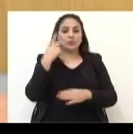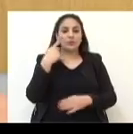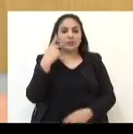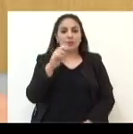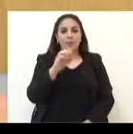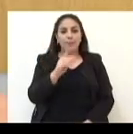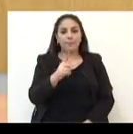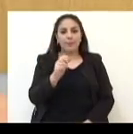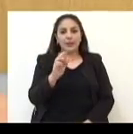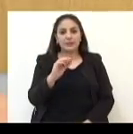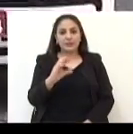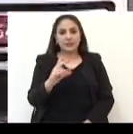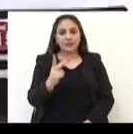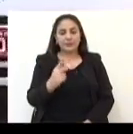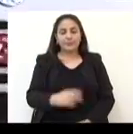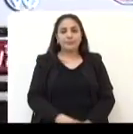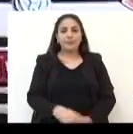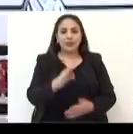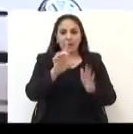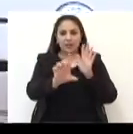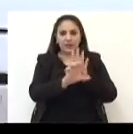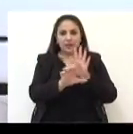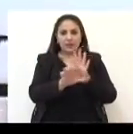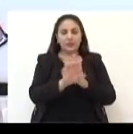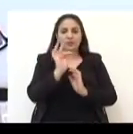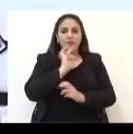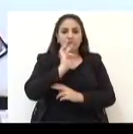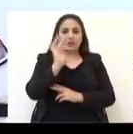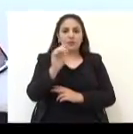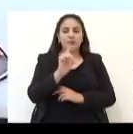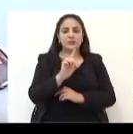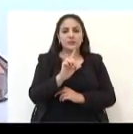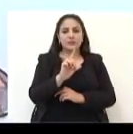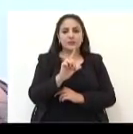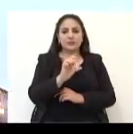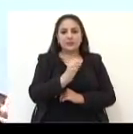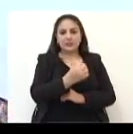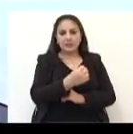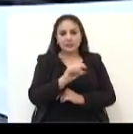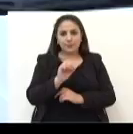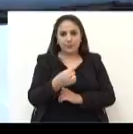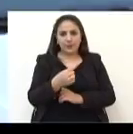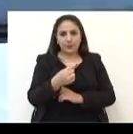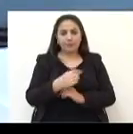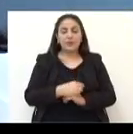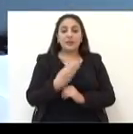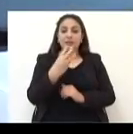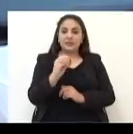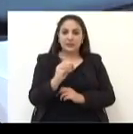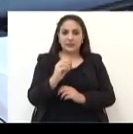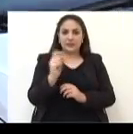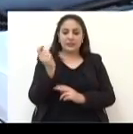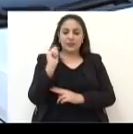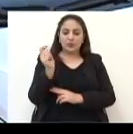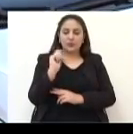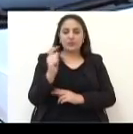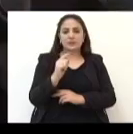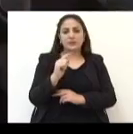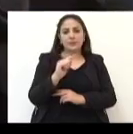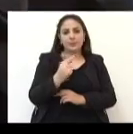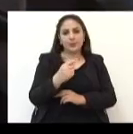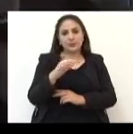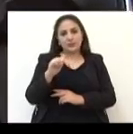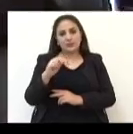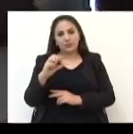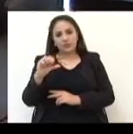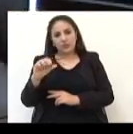Patrick Cavalcante. A Lei Federal 6.094, de 30 de agosto de 1974,